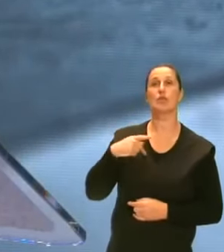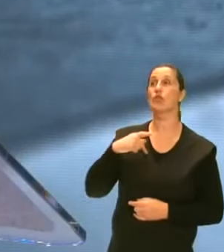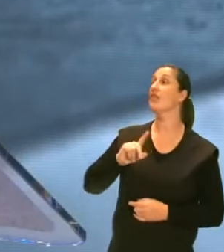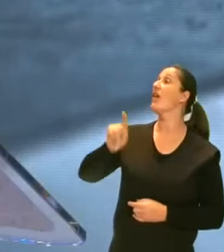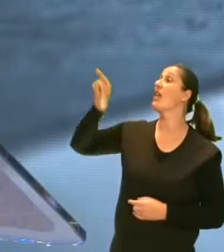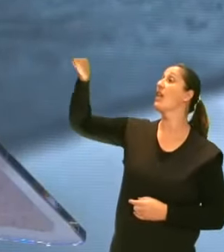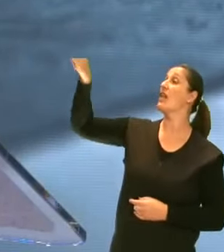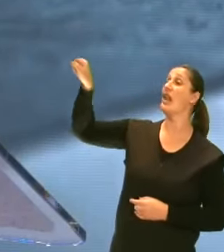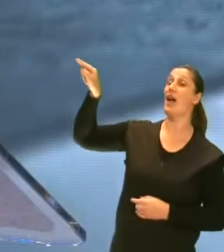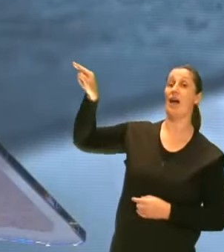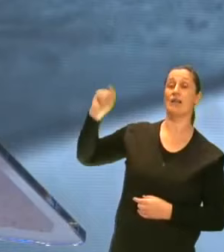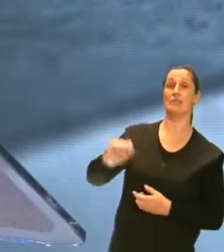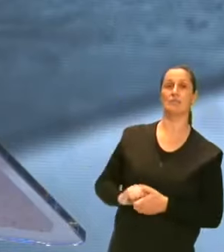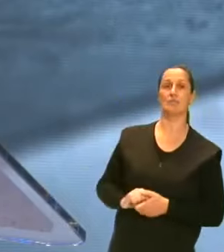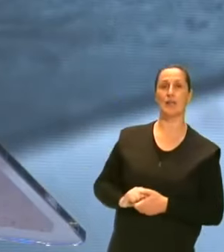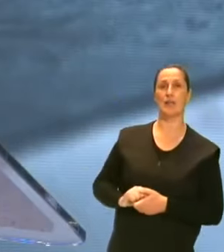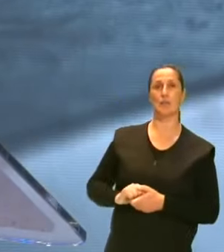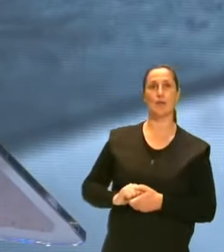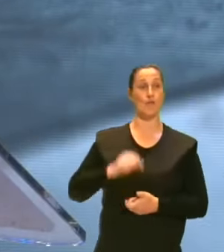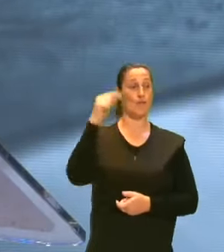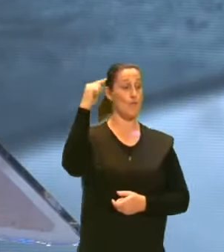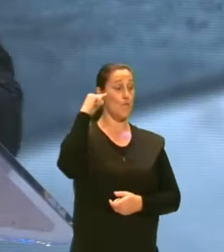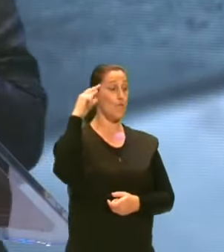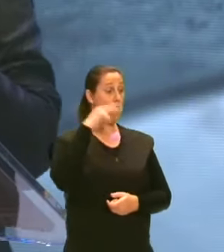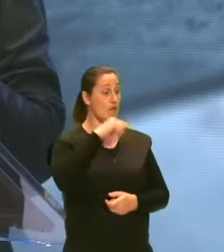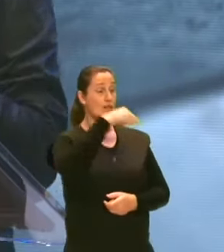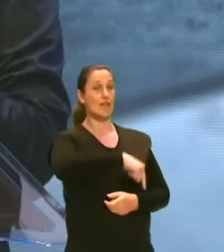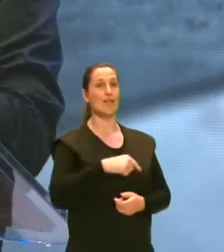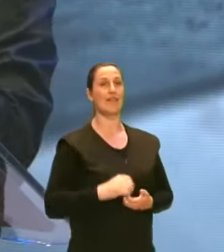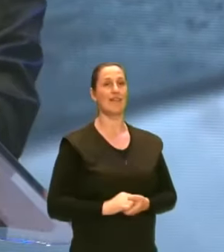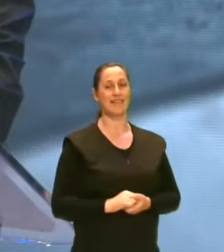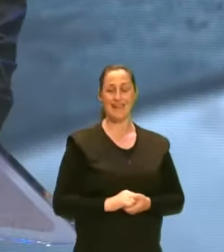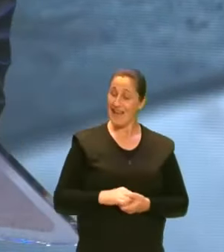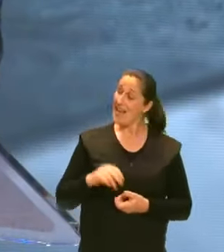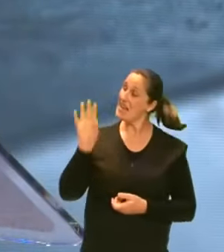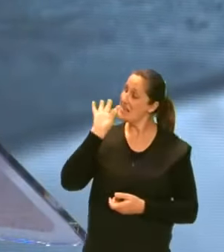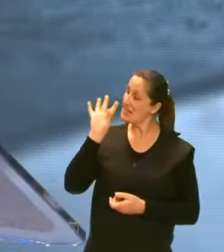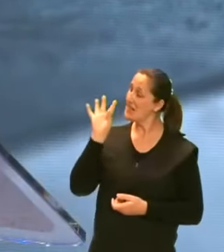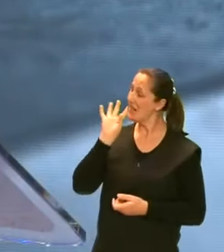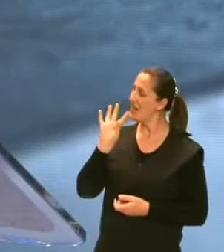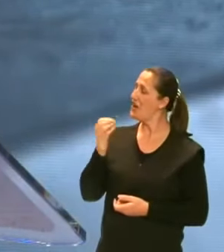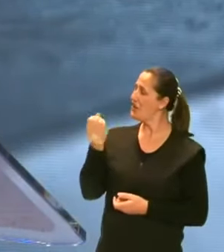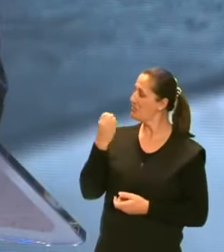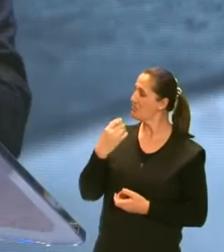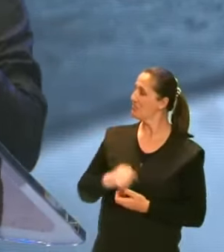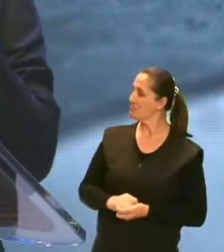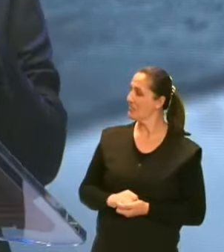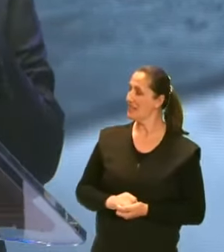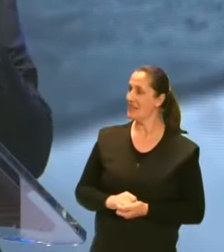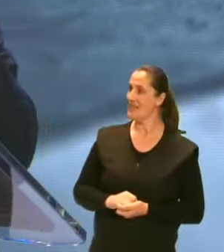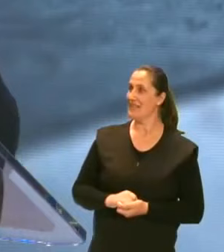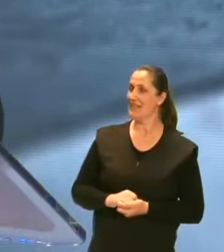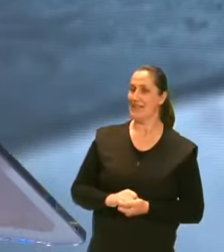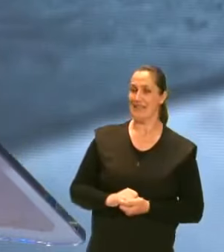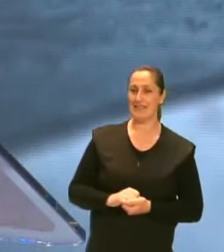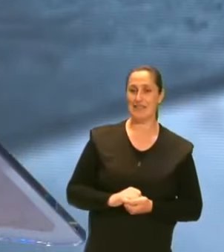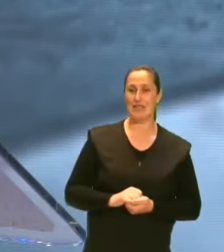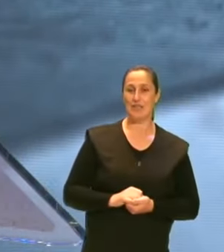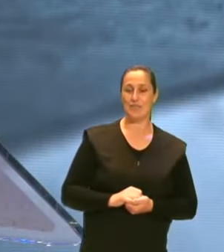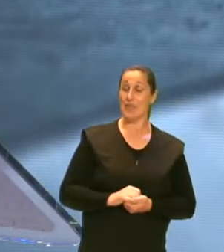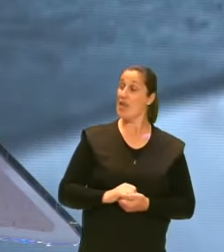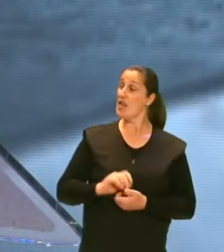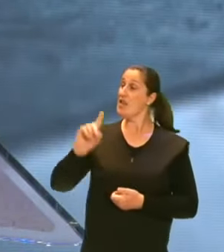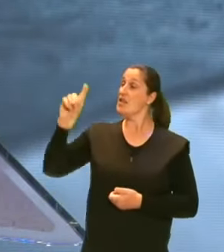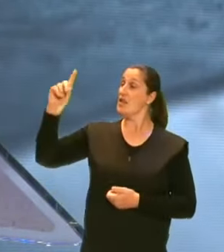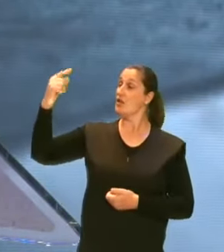lá, eu te vi. Falei, poxa, que legal, bacana. Deus mandou eu vir aqui pagar a tua conta,